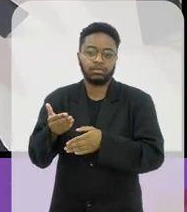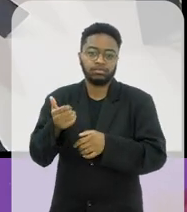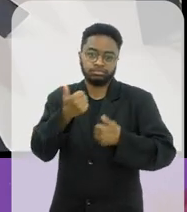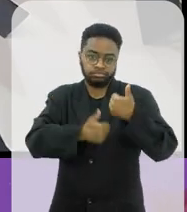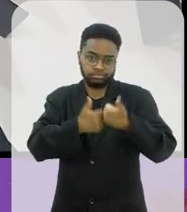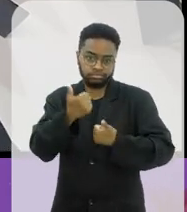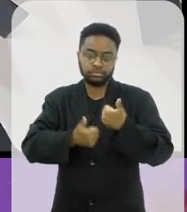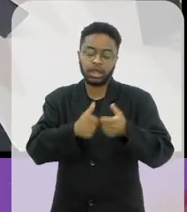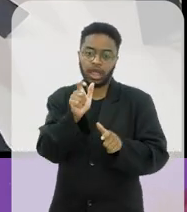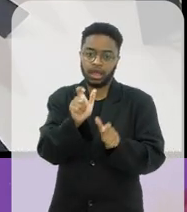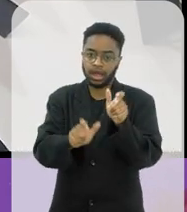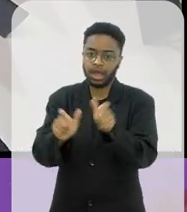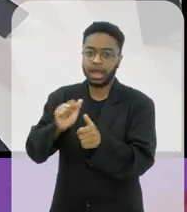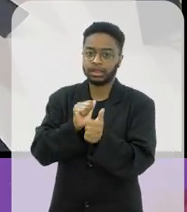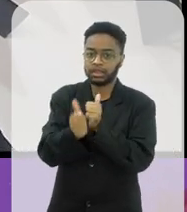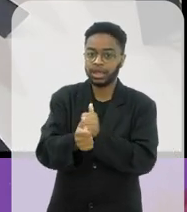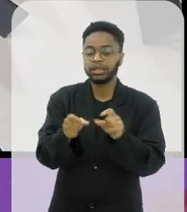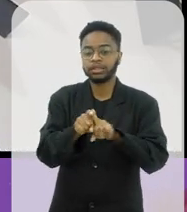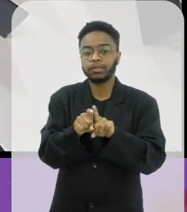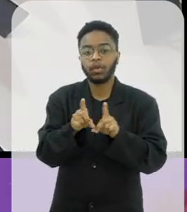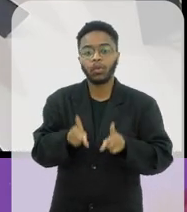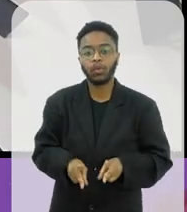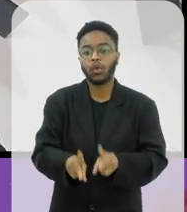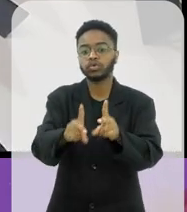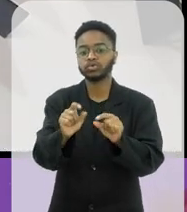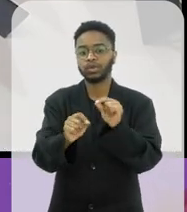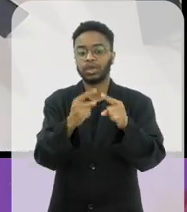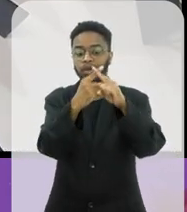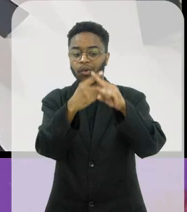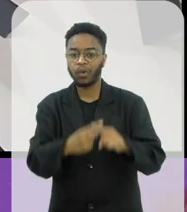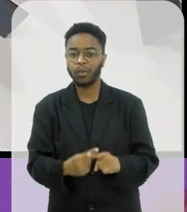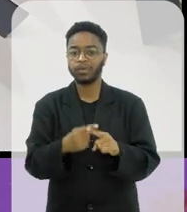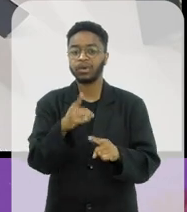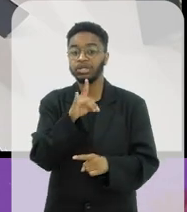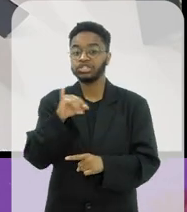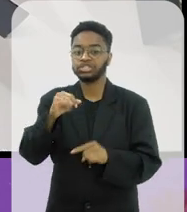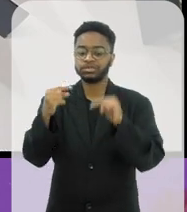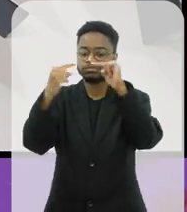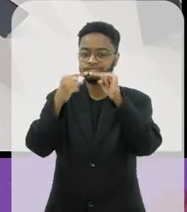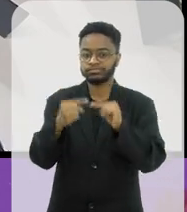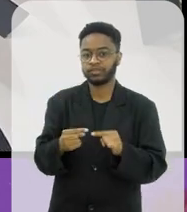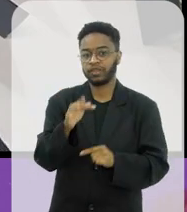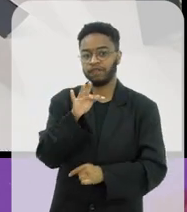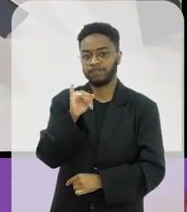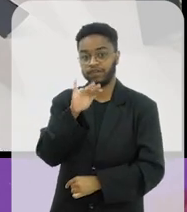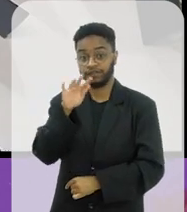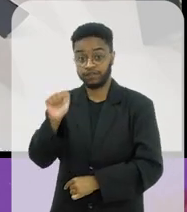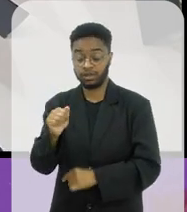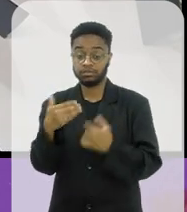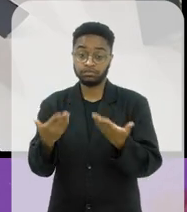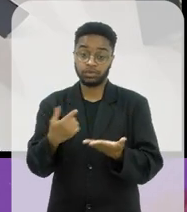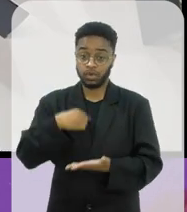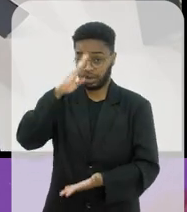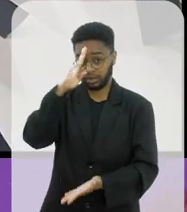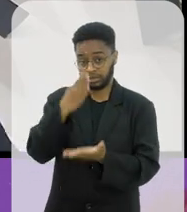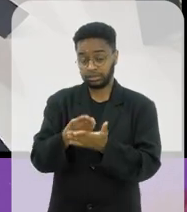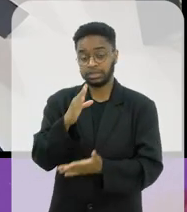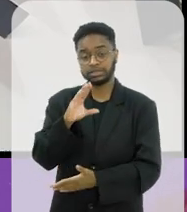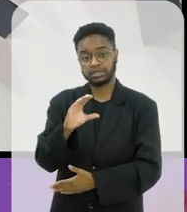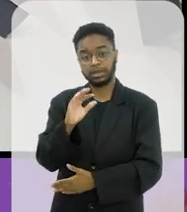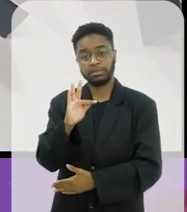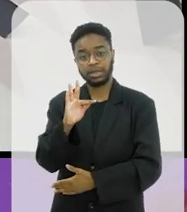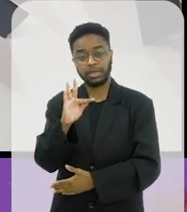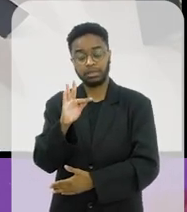e também continuassem, como vão continuar, jogando em datas FIFA. Então, eu acho que a CBF